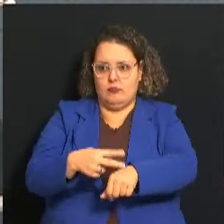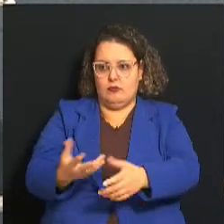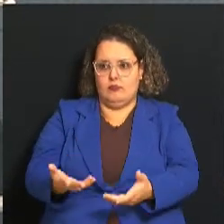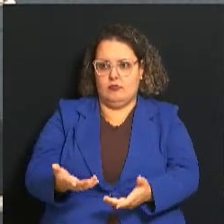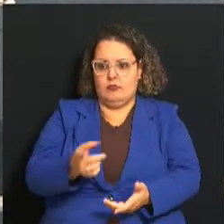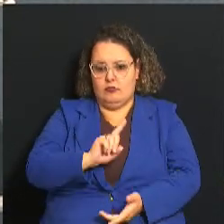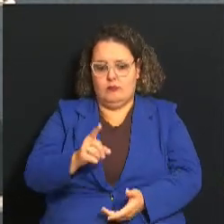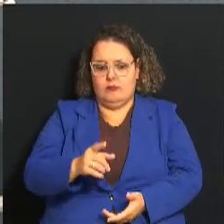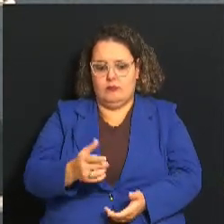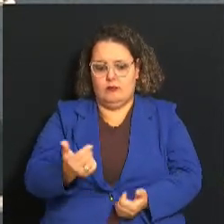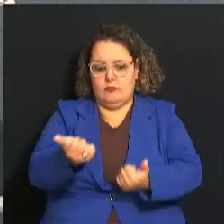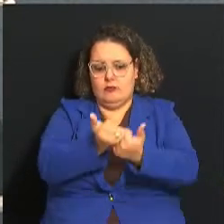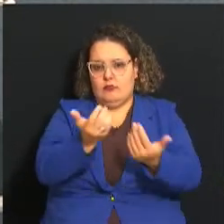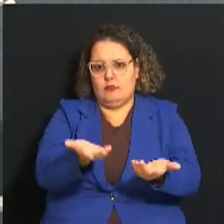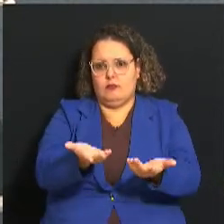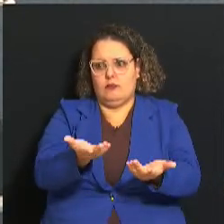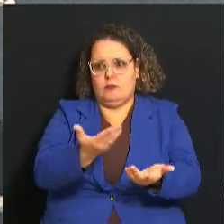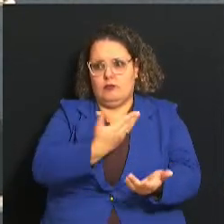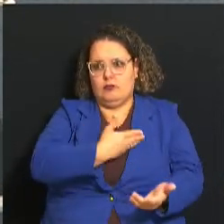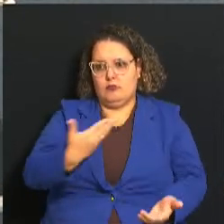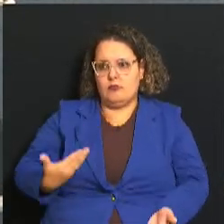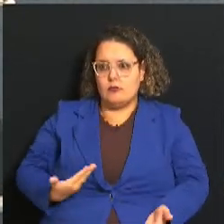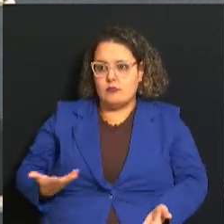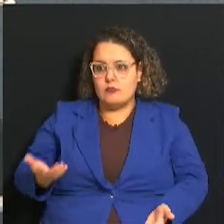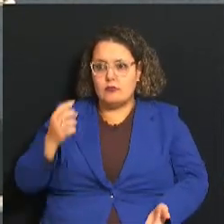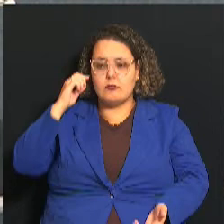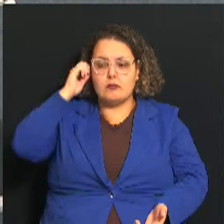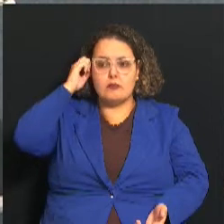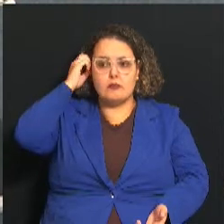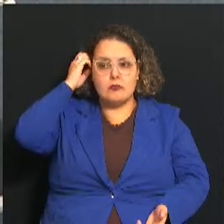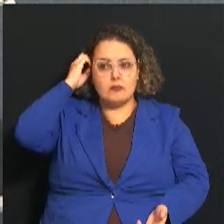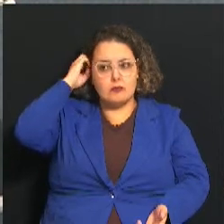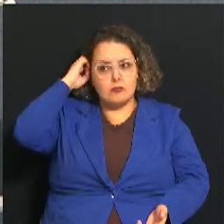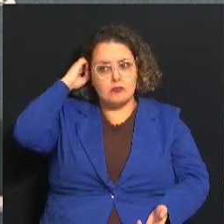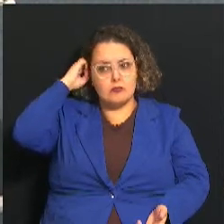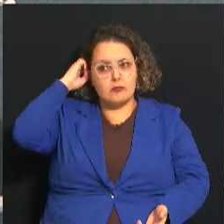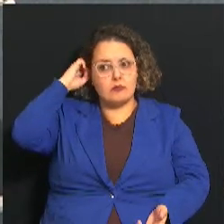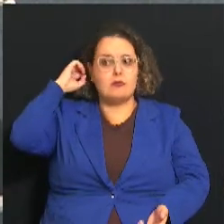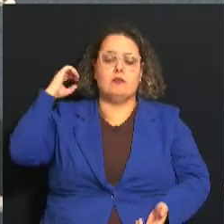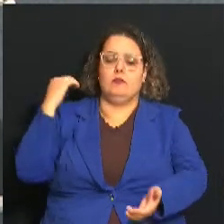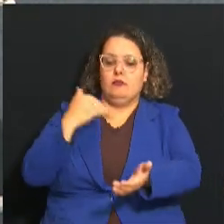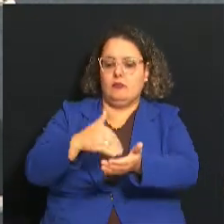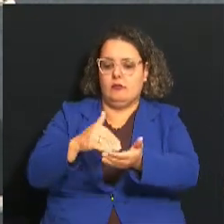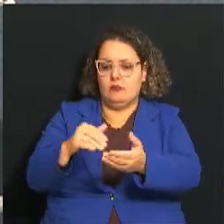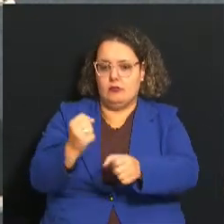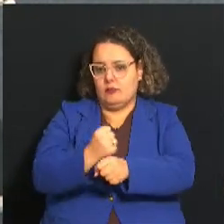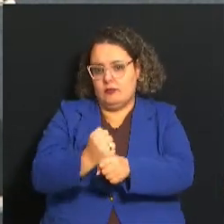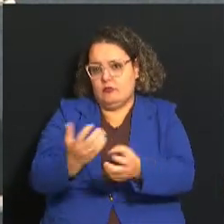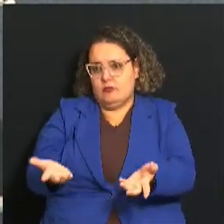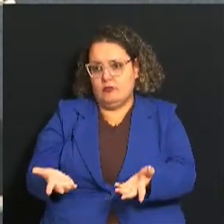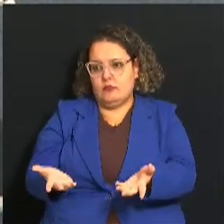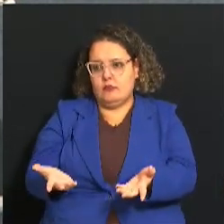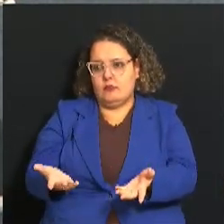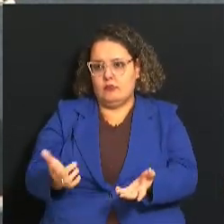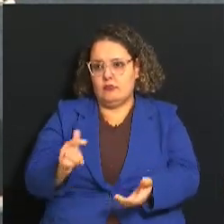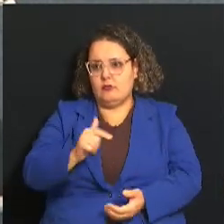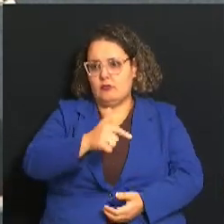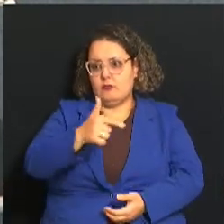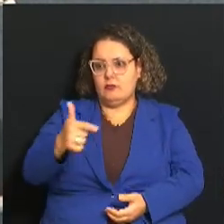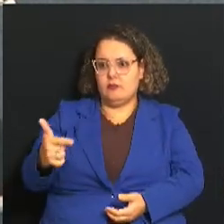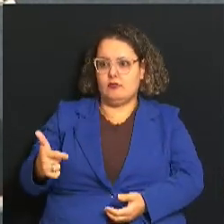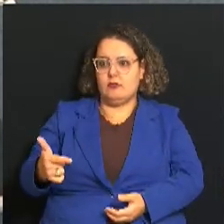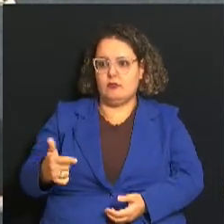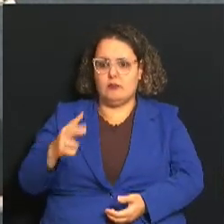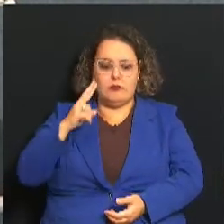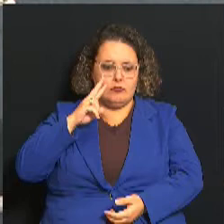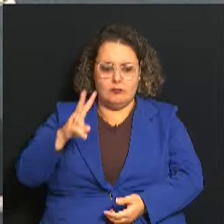público. Equipamento público é uma coisa que tem que estar na Secretaria de Obras, etc. E a gente não teve... A hora que a gente viu, o